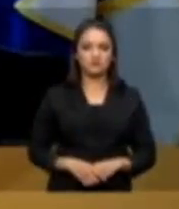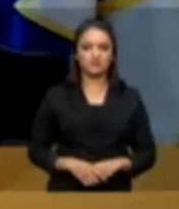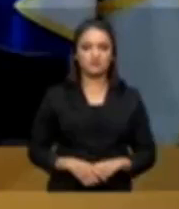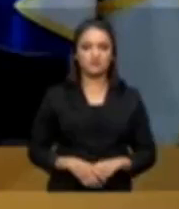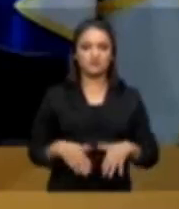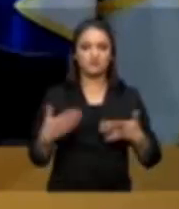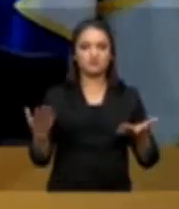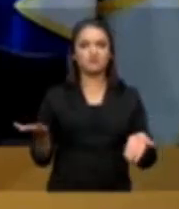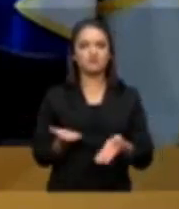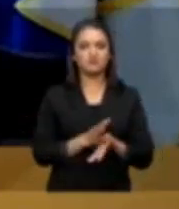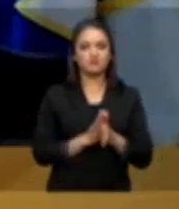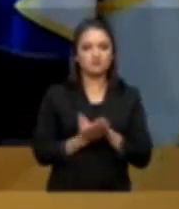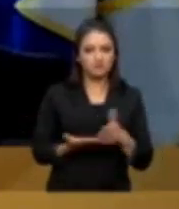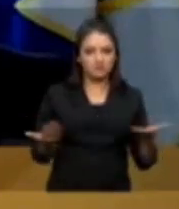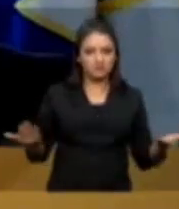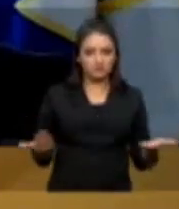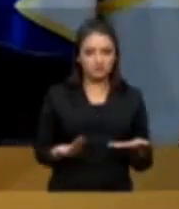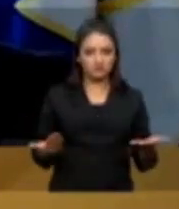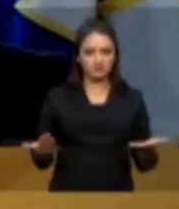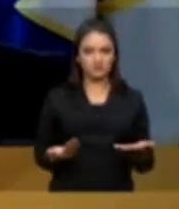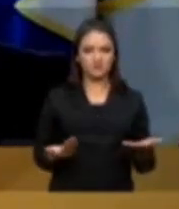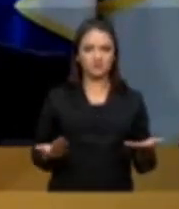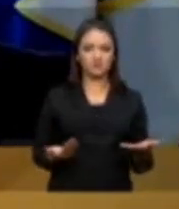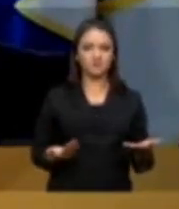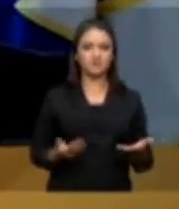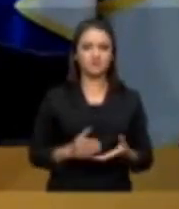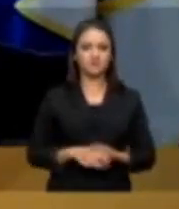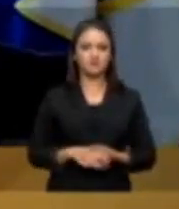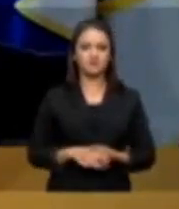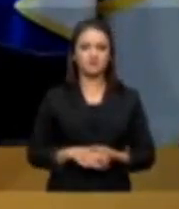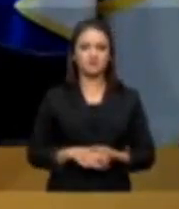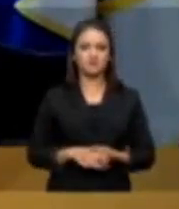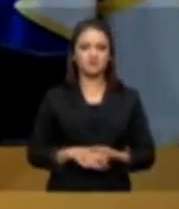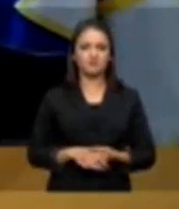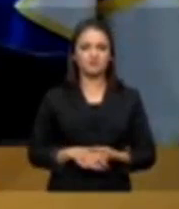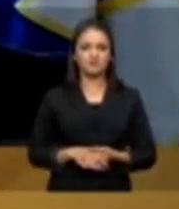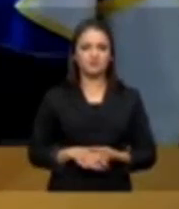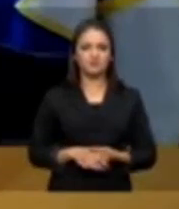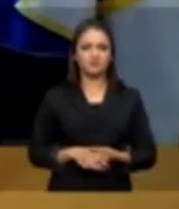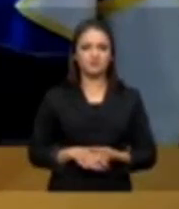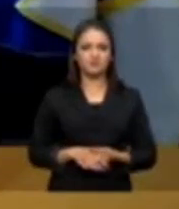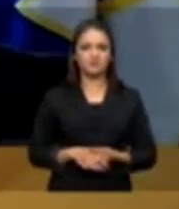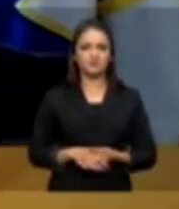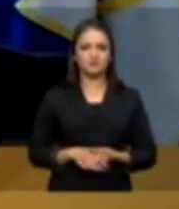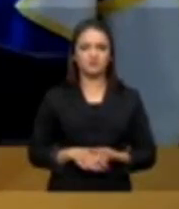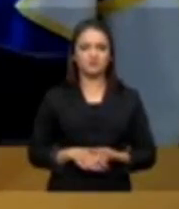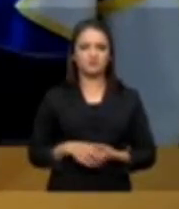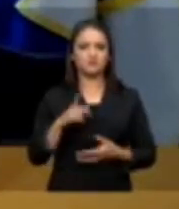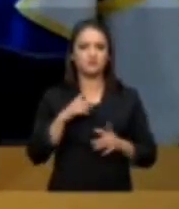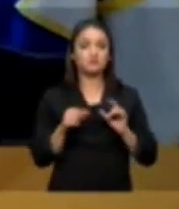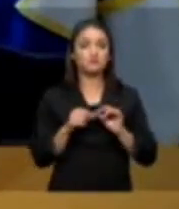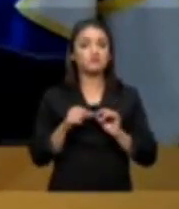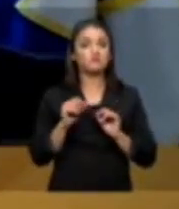senhores ministros, senhor presidente, está circunscrito o caso a saber